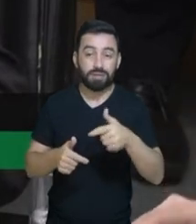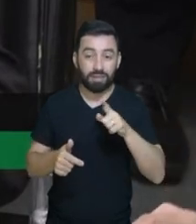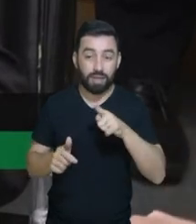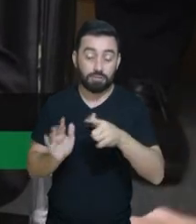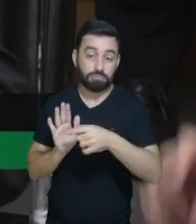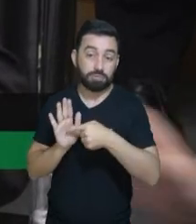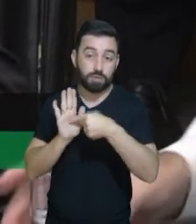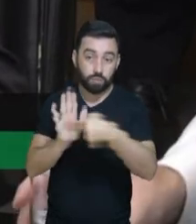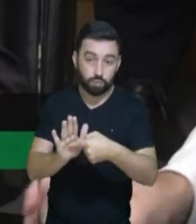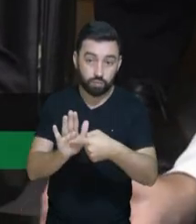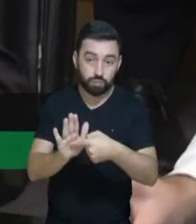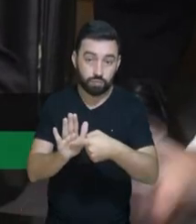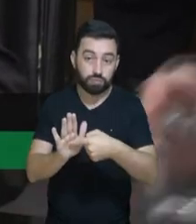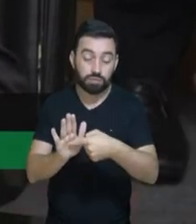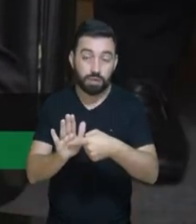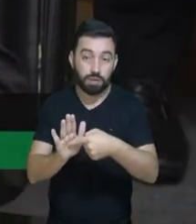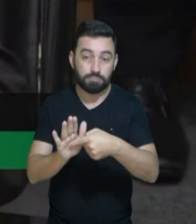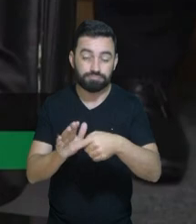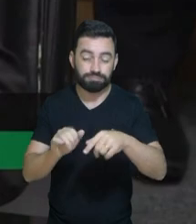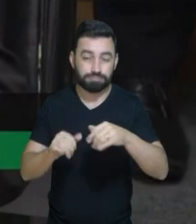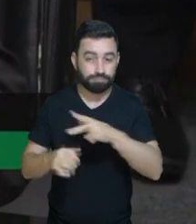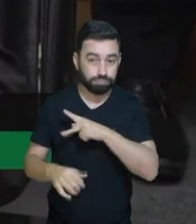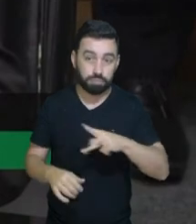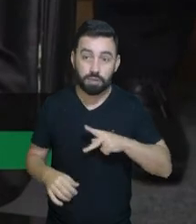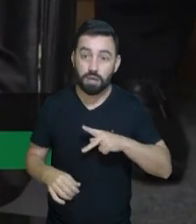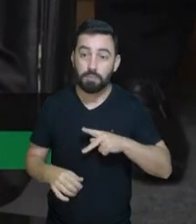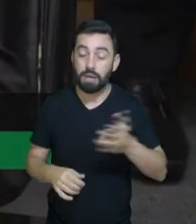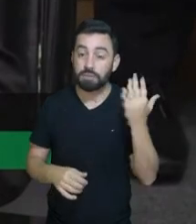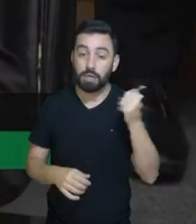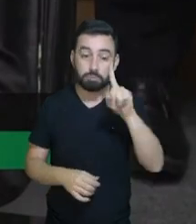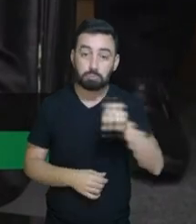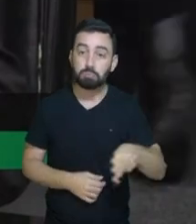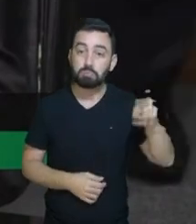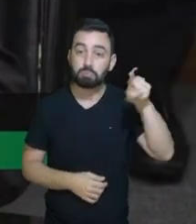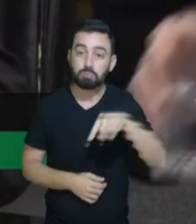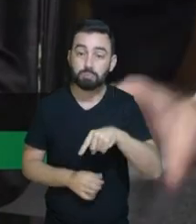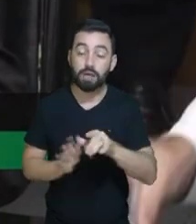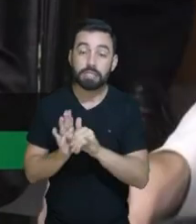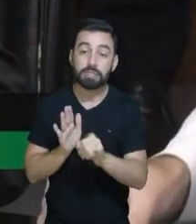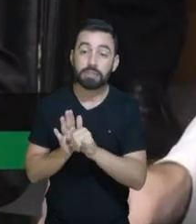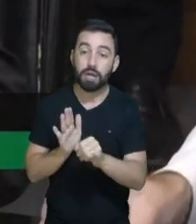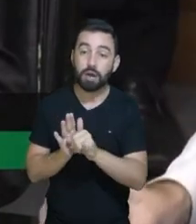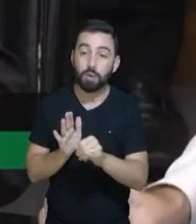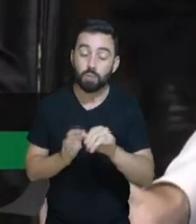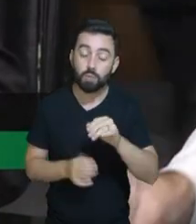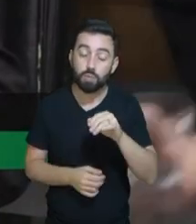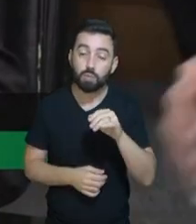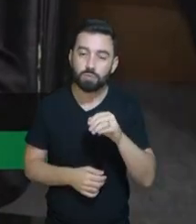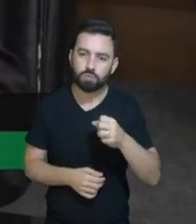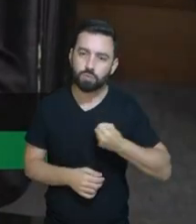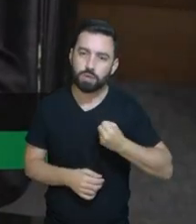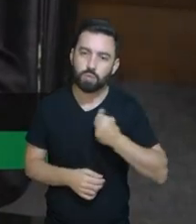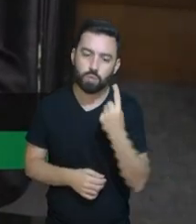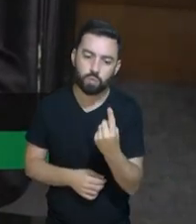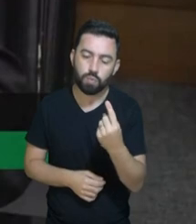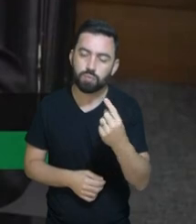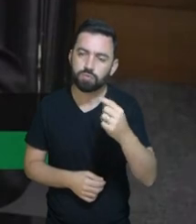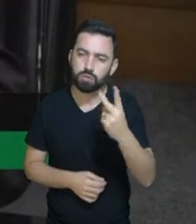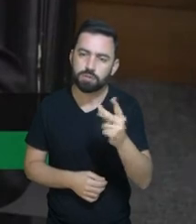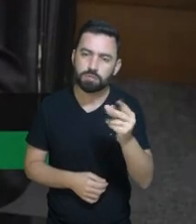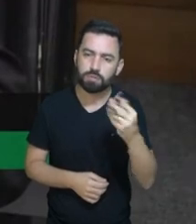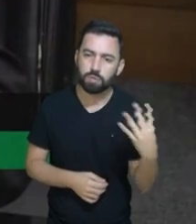surdoatletas que tiveram a suspensão do incentivo do edital 1/202 do referido